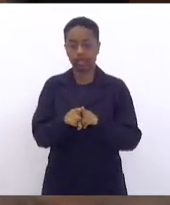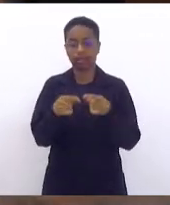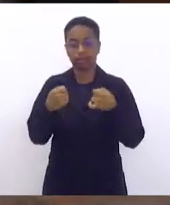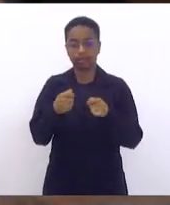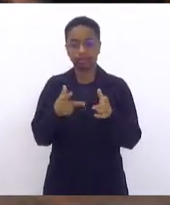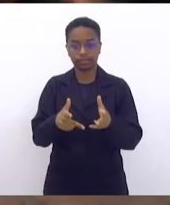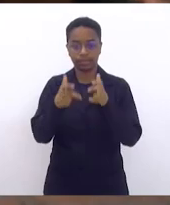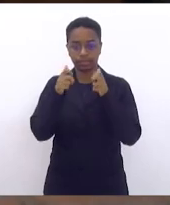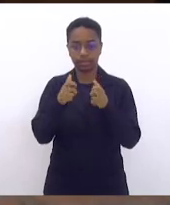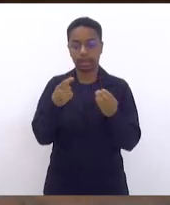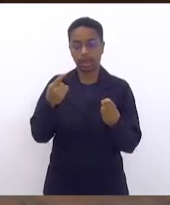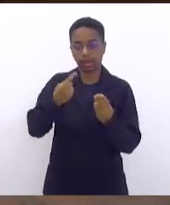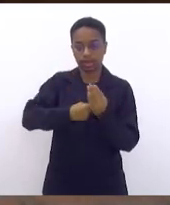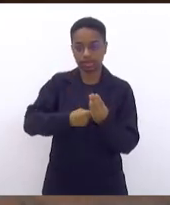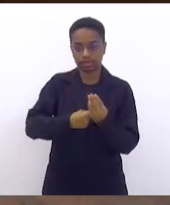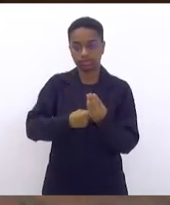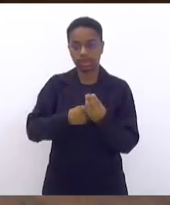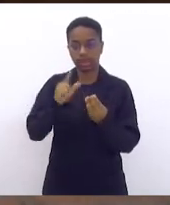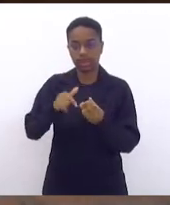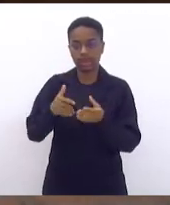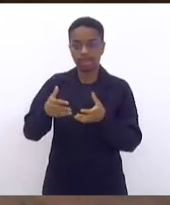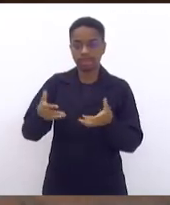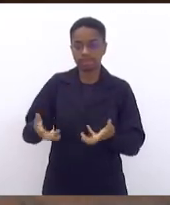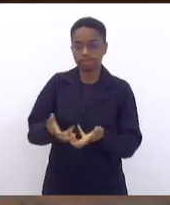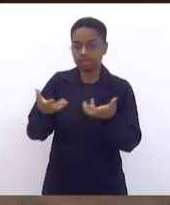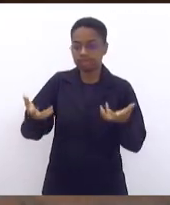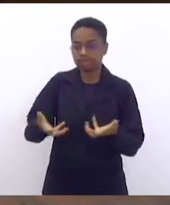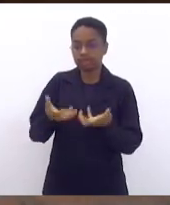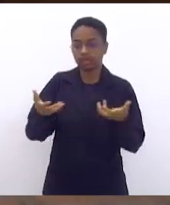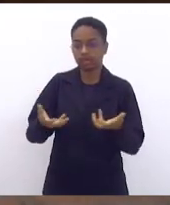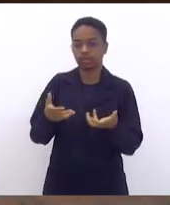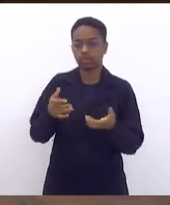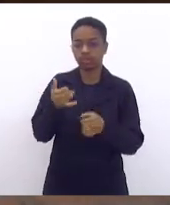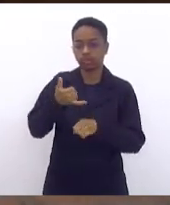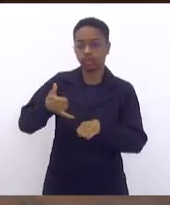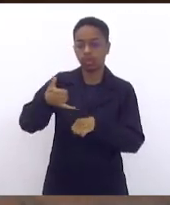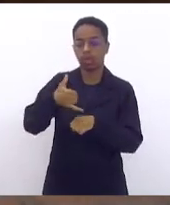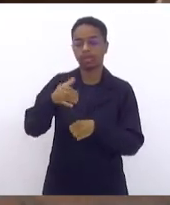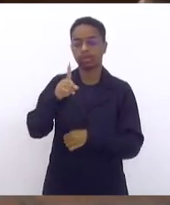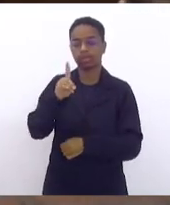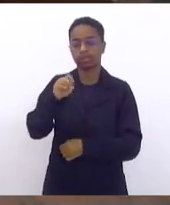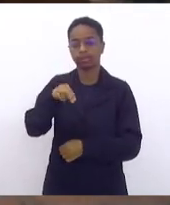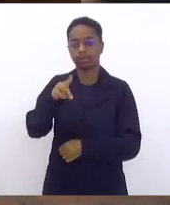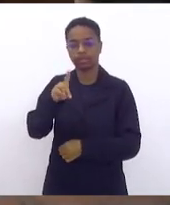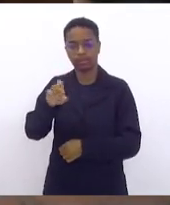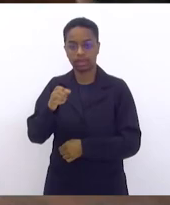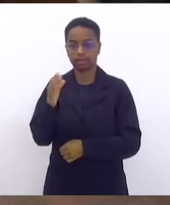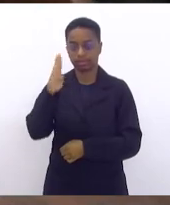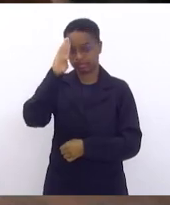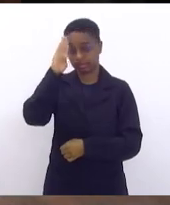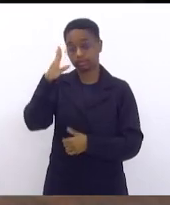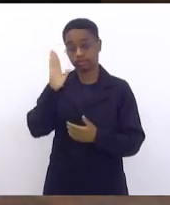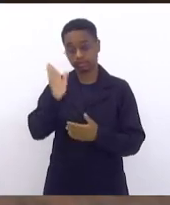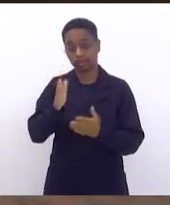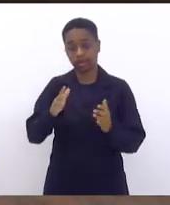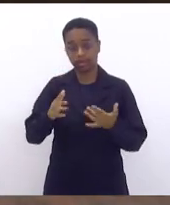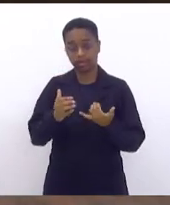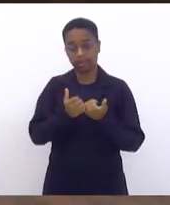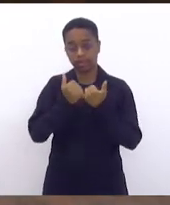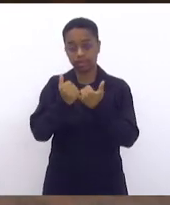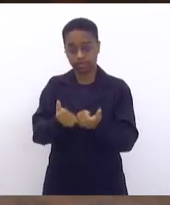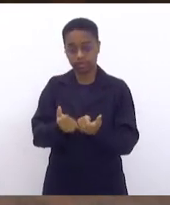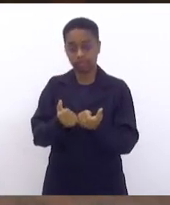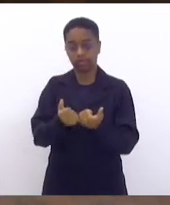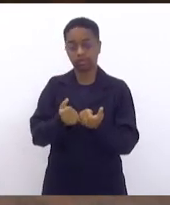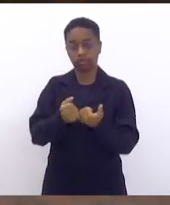acarajé como frito no óleo de dendê, que é fundamental. Então, já é patrimônio imaterial